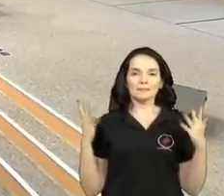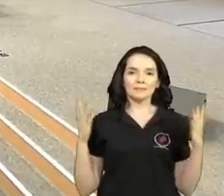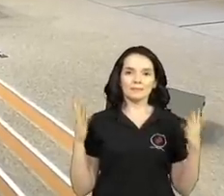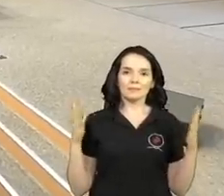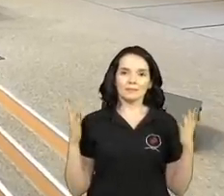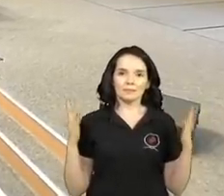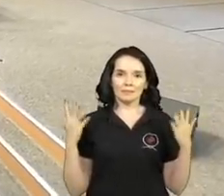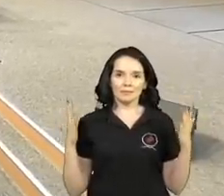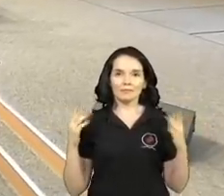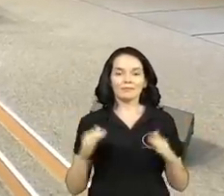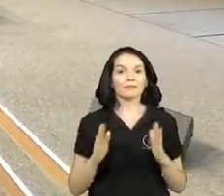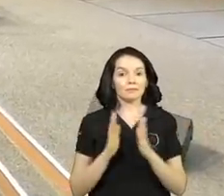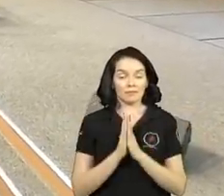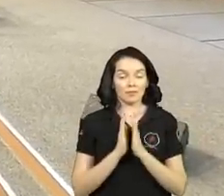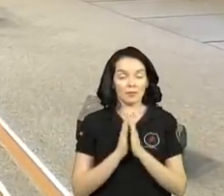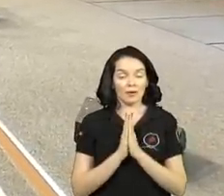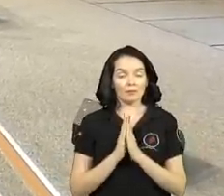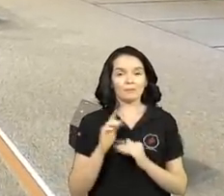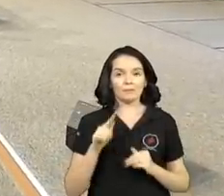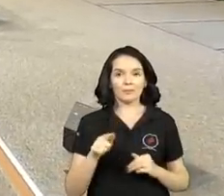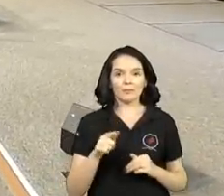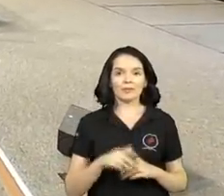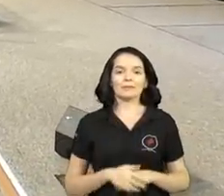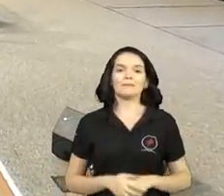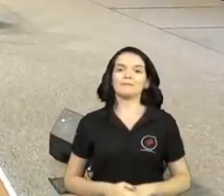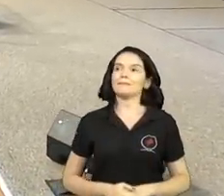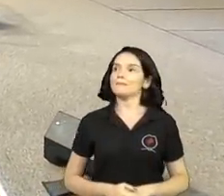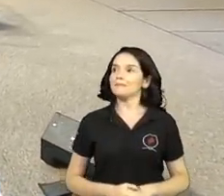Eu vou orar por você.